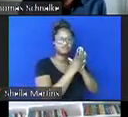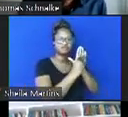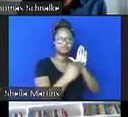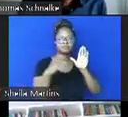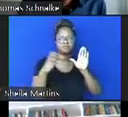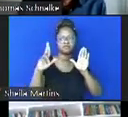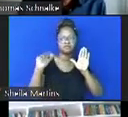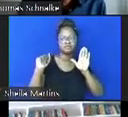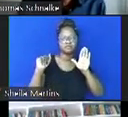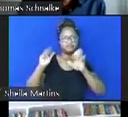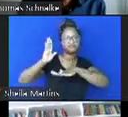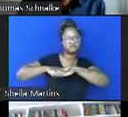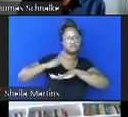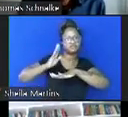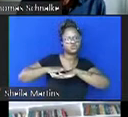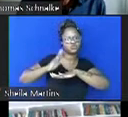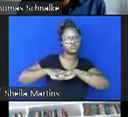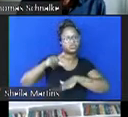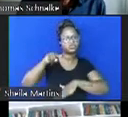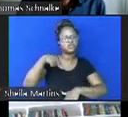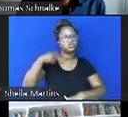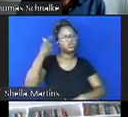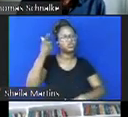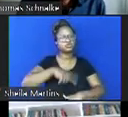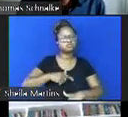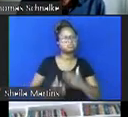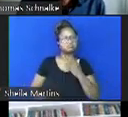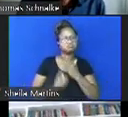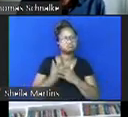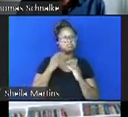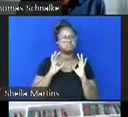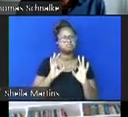por Giulio Gaetano Zumbo,